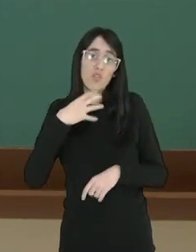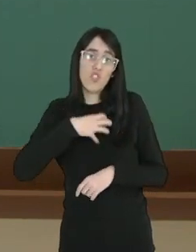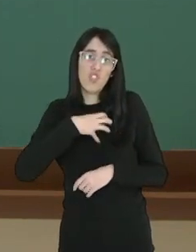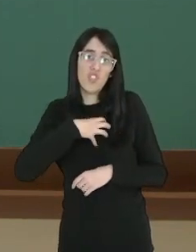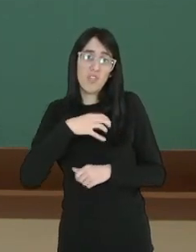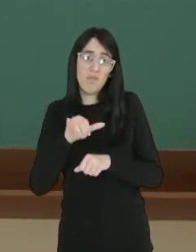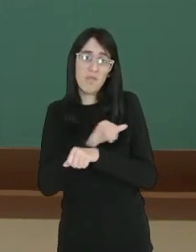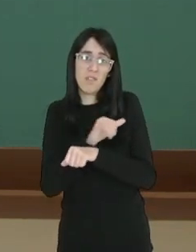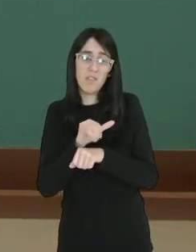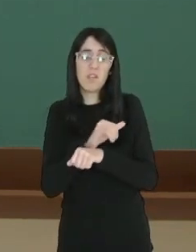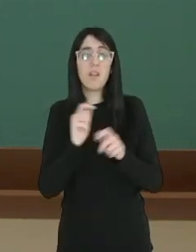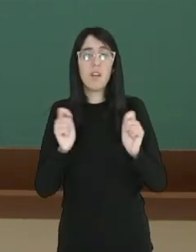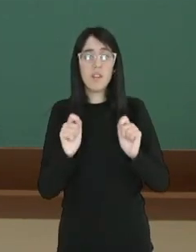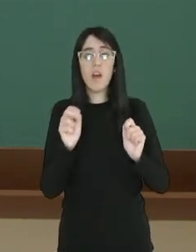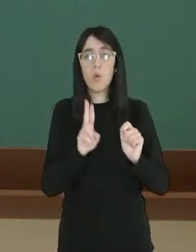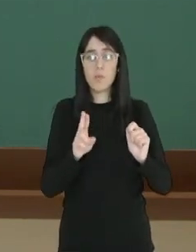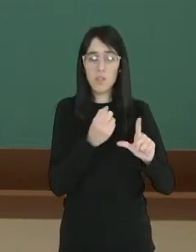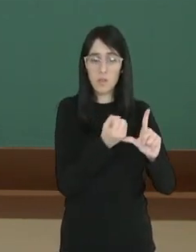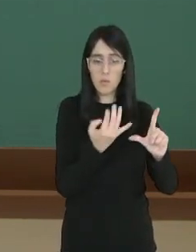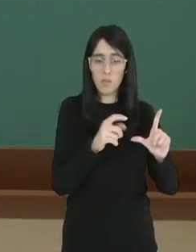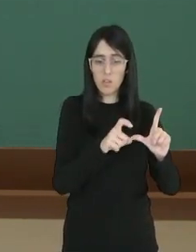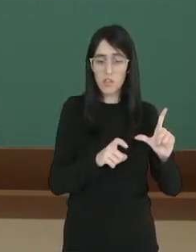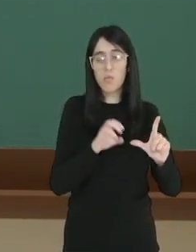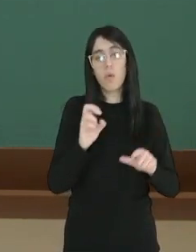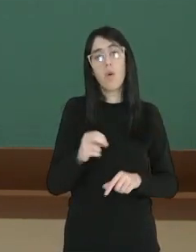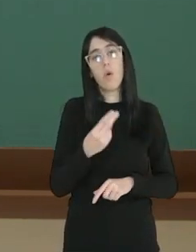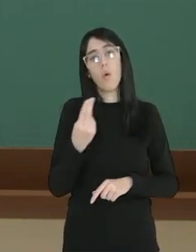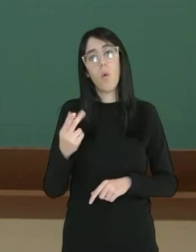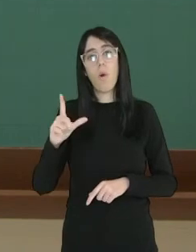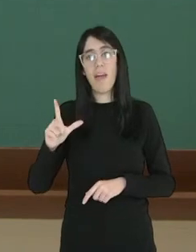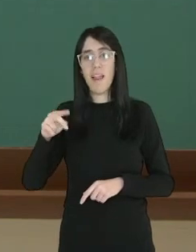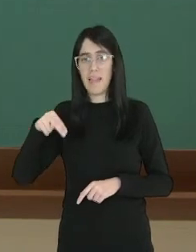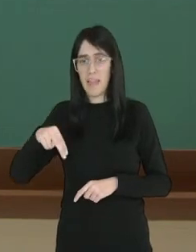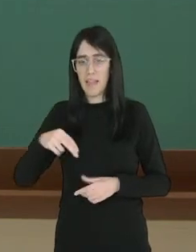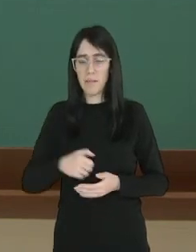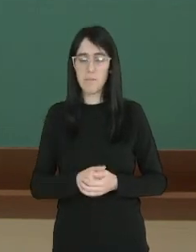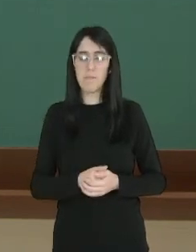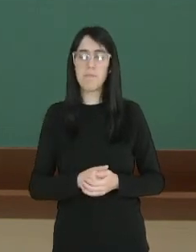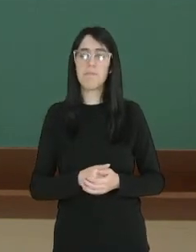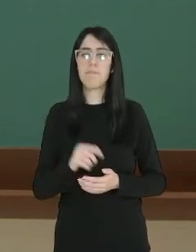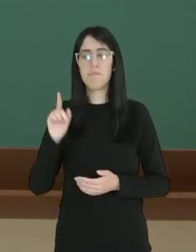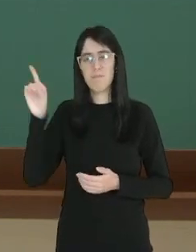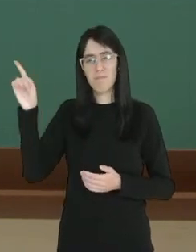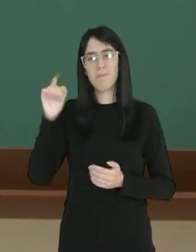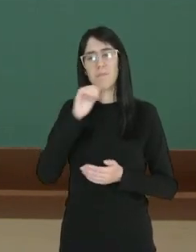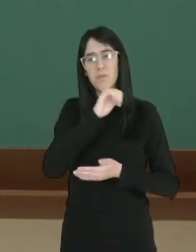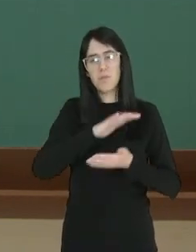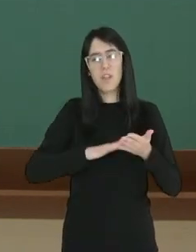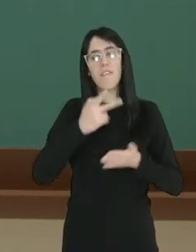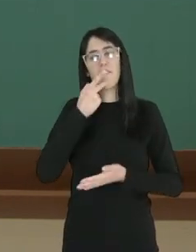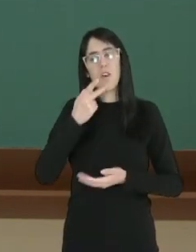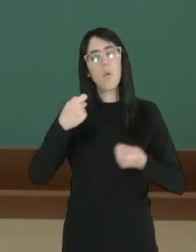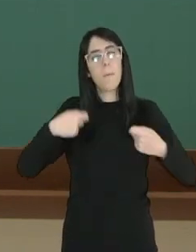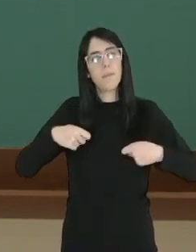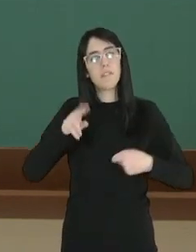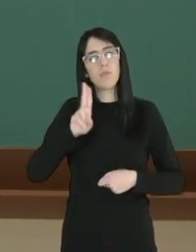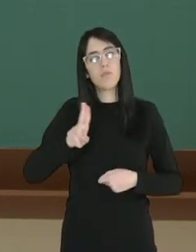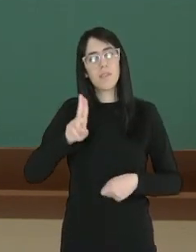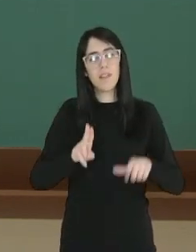ou o logaritmo ou o ln, né? Como o exercício falava para a gente usar o ln